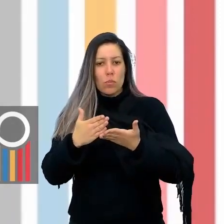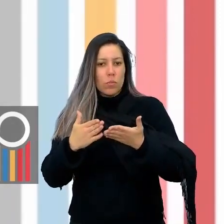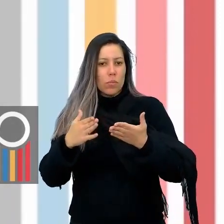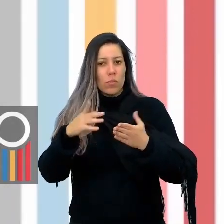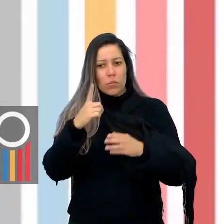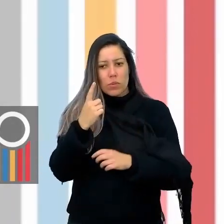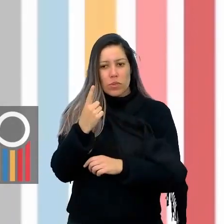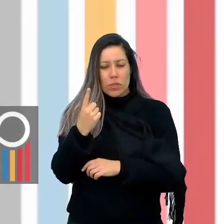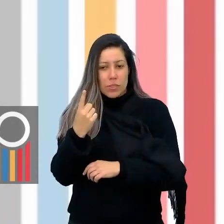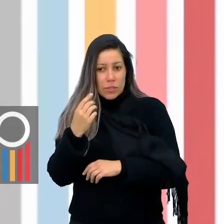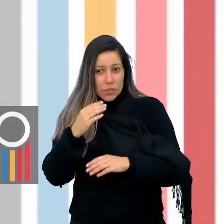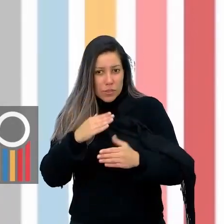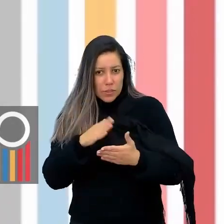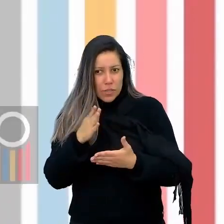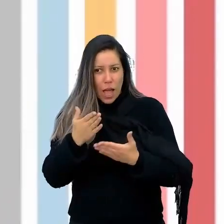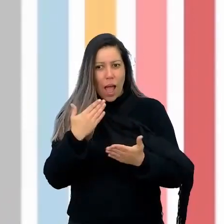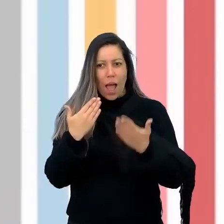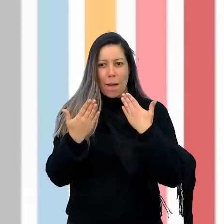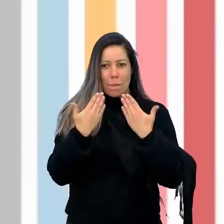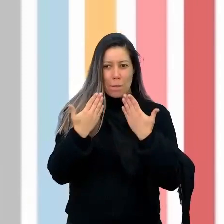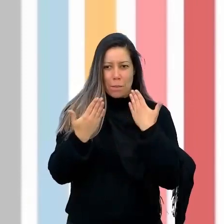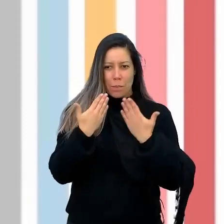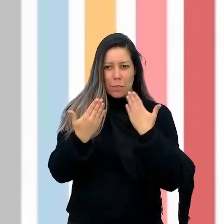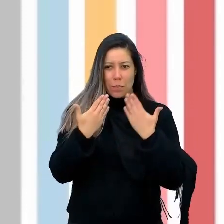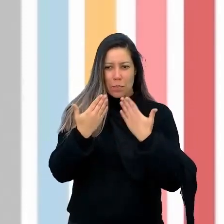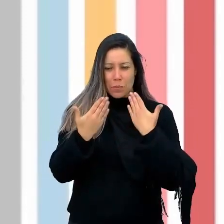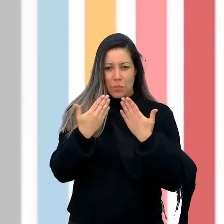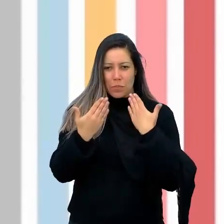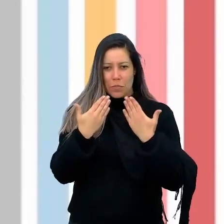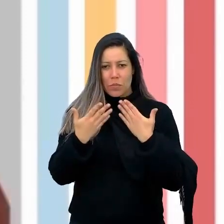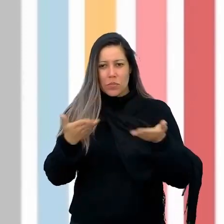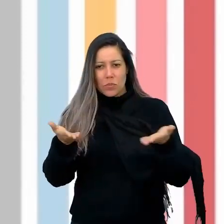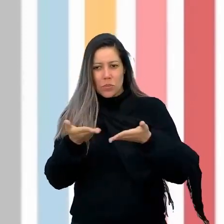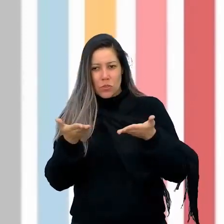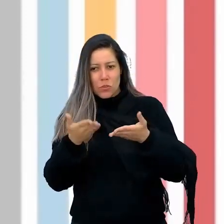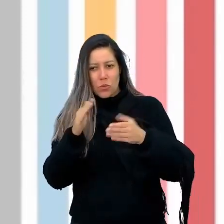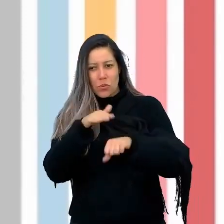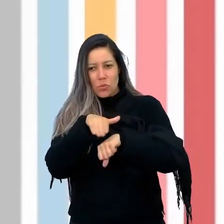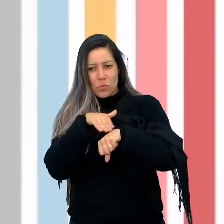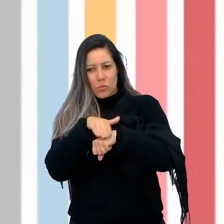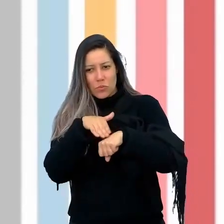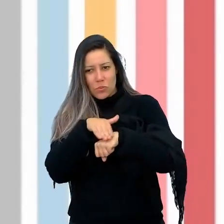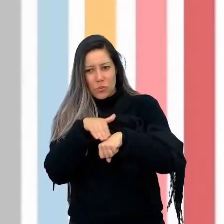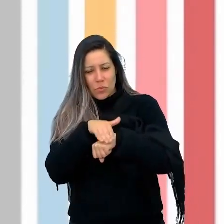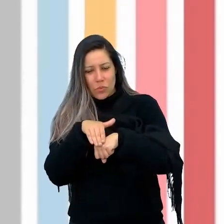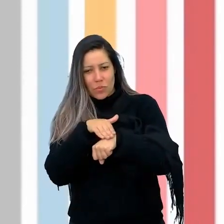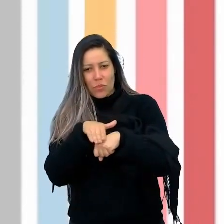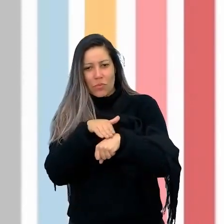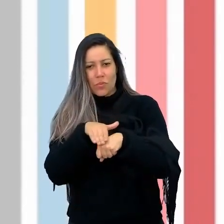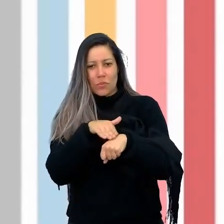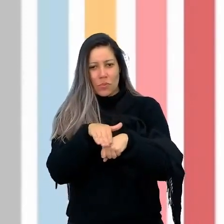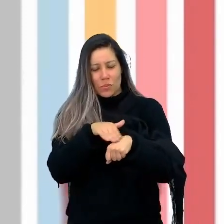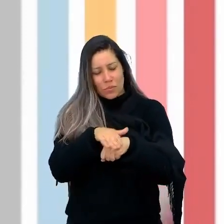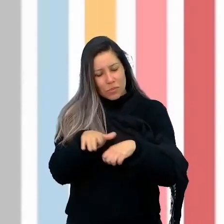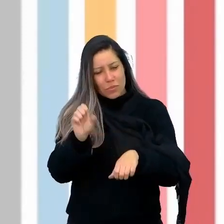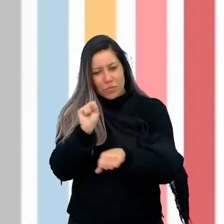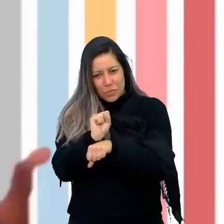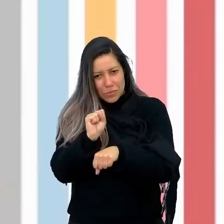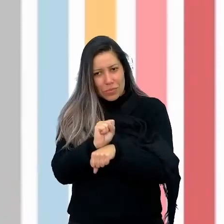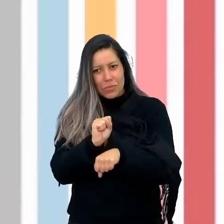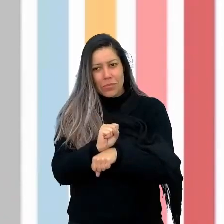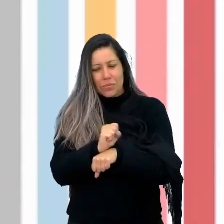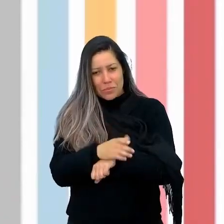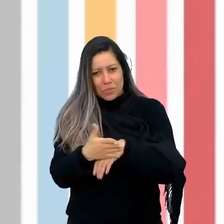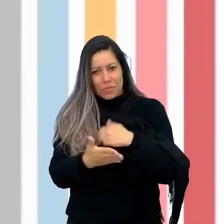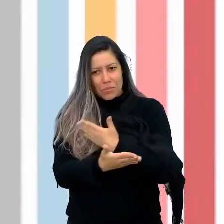objetiva o nosso bate-papo de hoje, né? A nossa conversa de hoje, que eu espero que, de